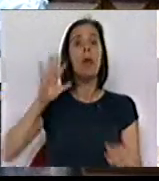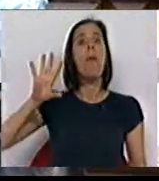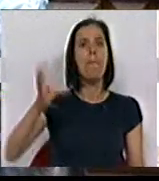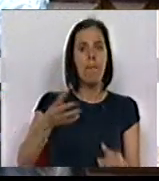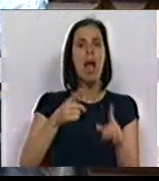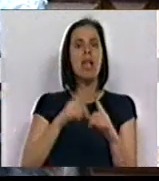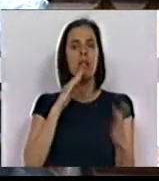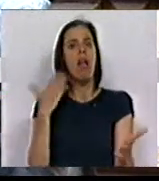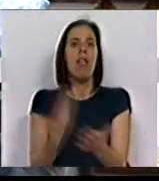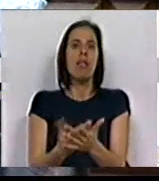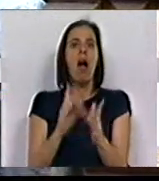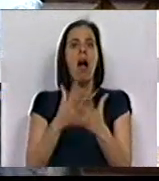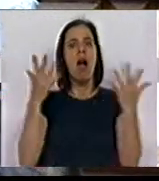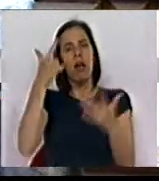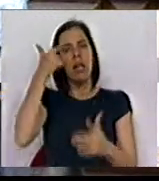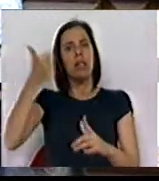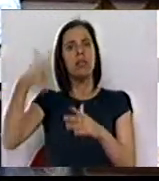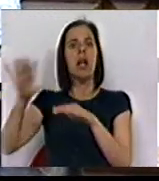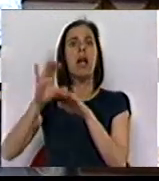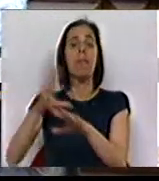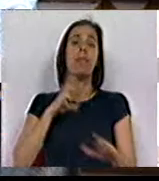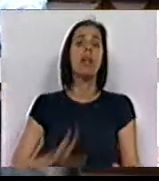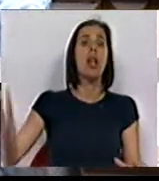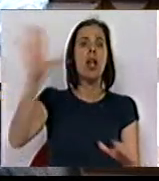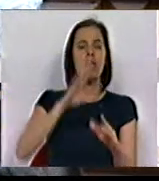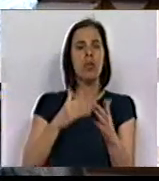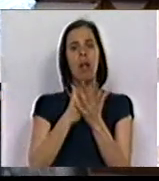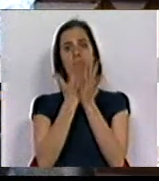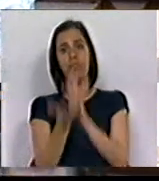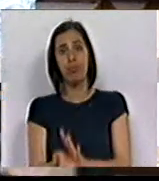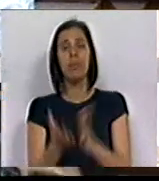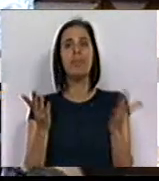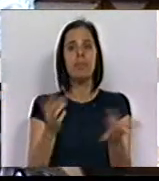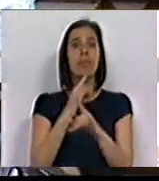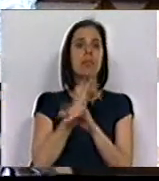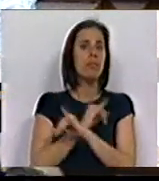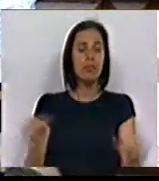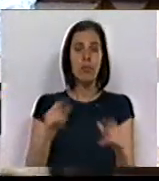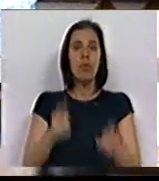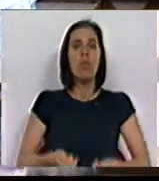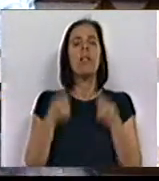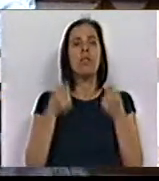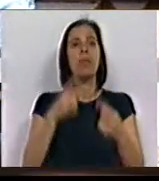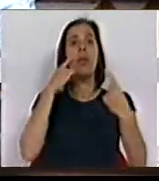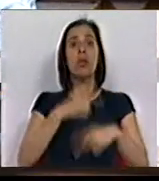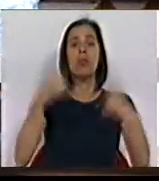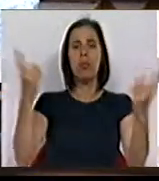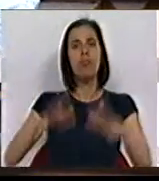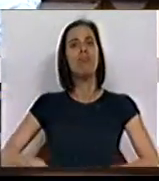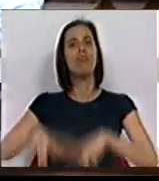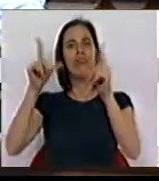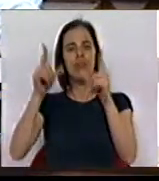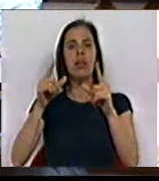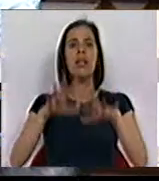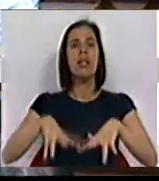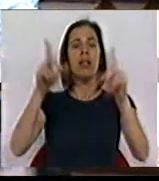país, entregando-os ao grande capital nacional e transnacional, que impede o investimento público e o crescimento e